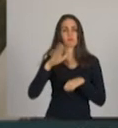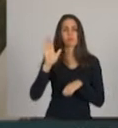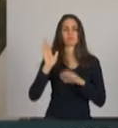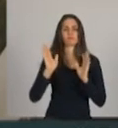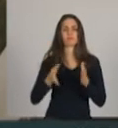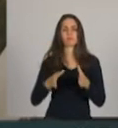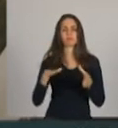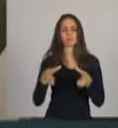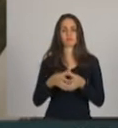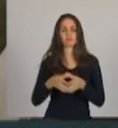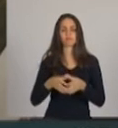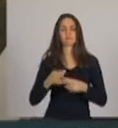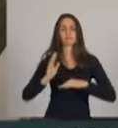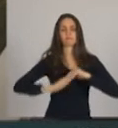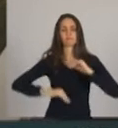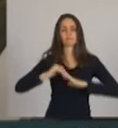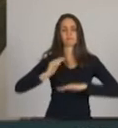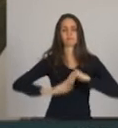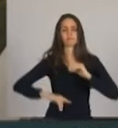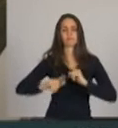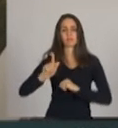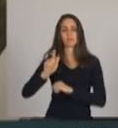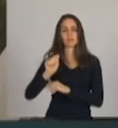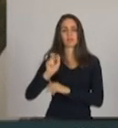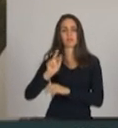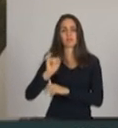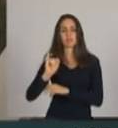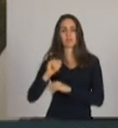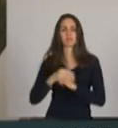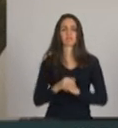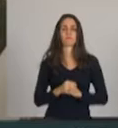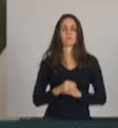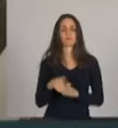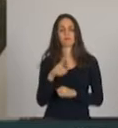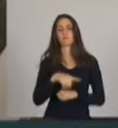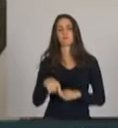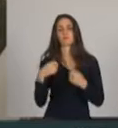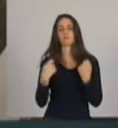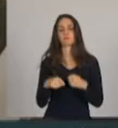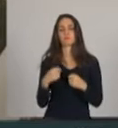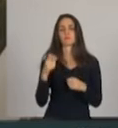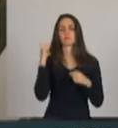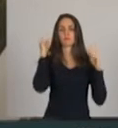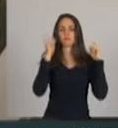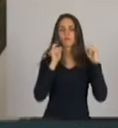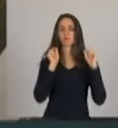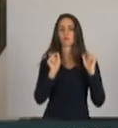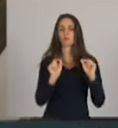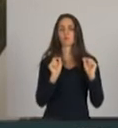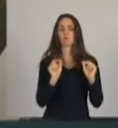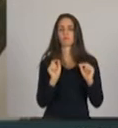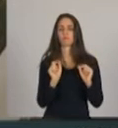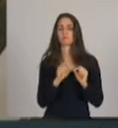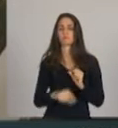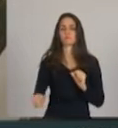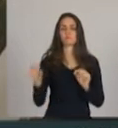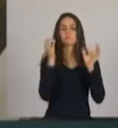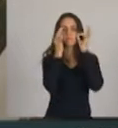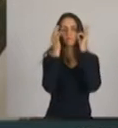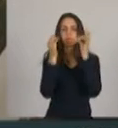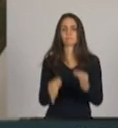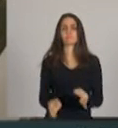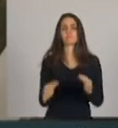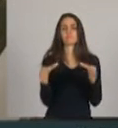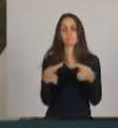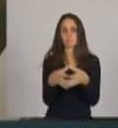e nós não podemos deixar de nos preocupar, de nos ater